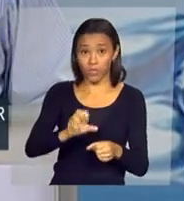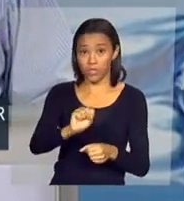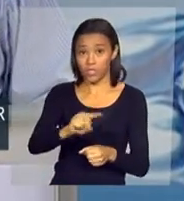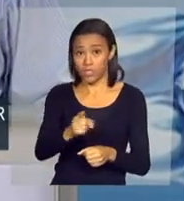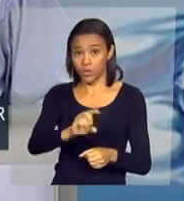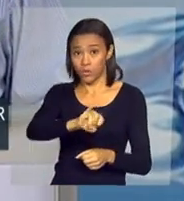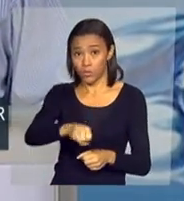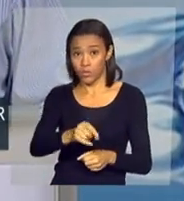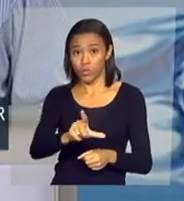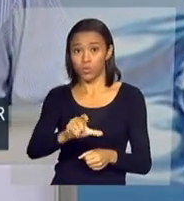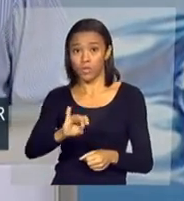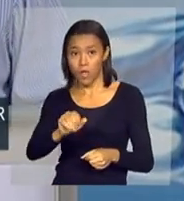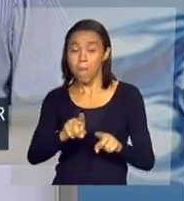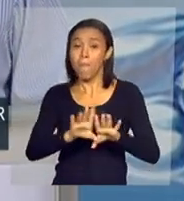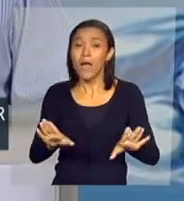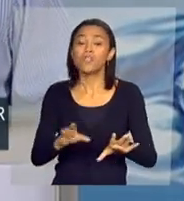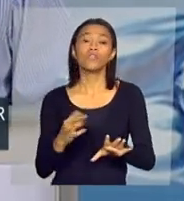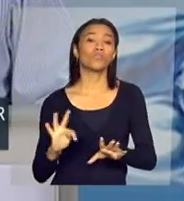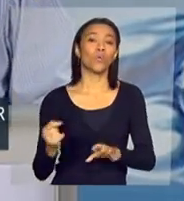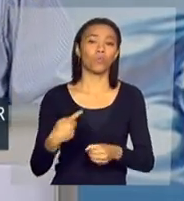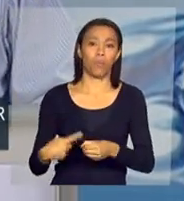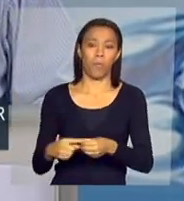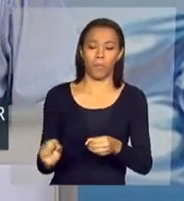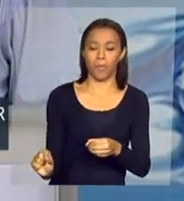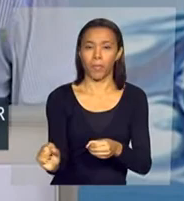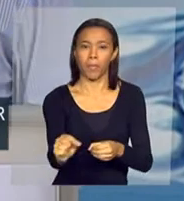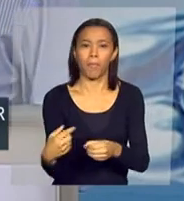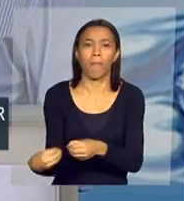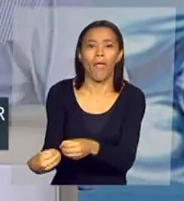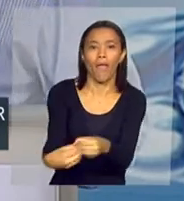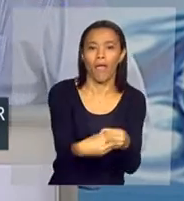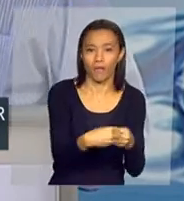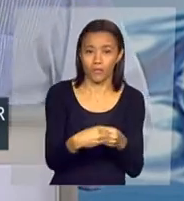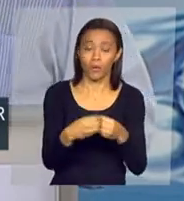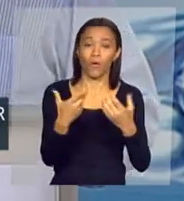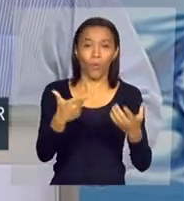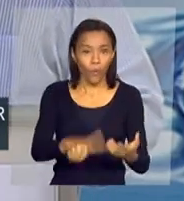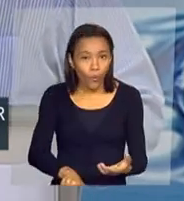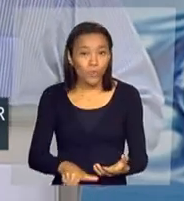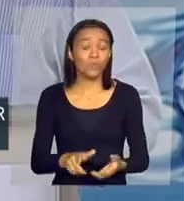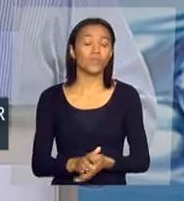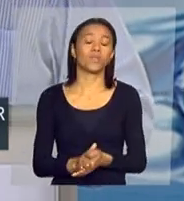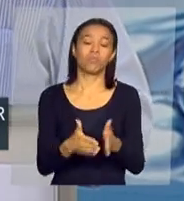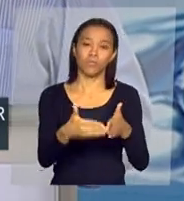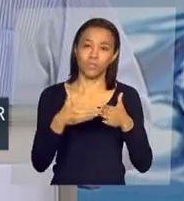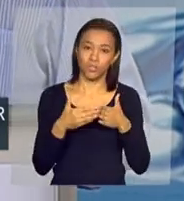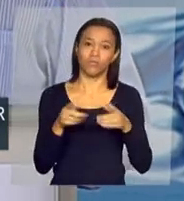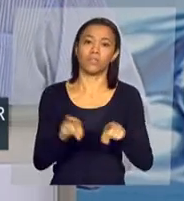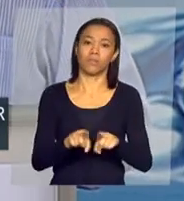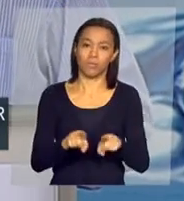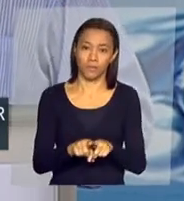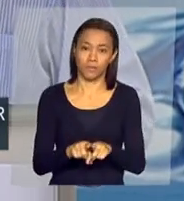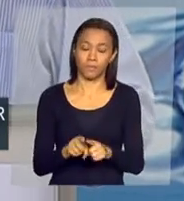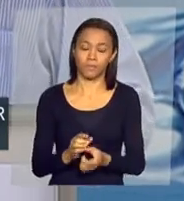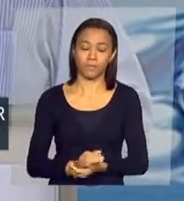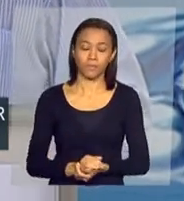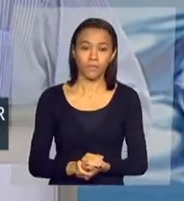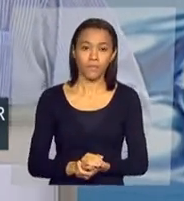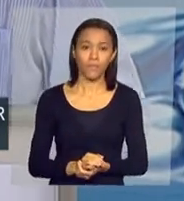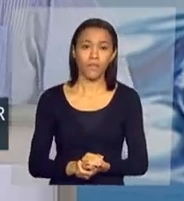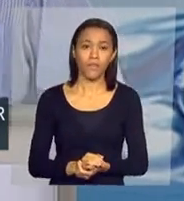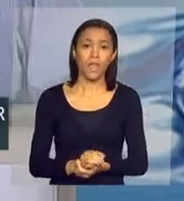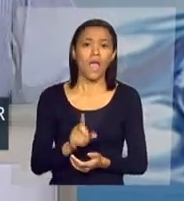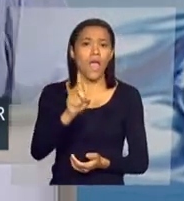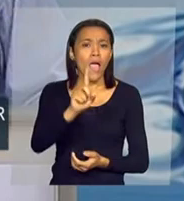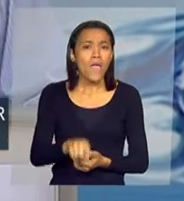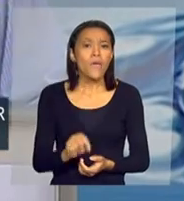os municípios da região. Outro incentivo que não poderia deixar de ser encaminhado, senhora presidente, diz